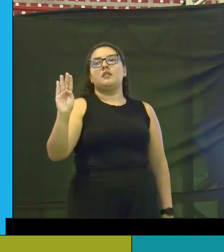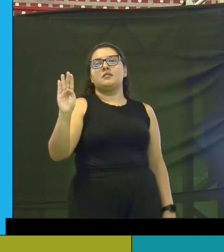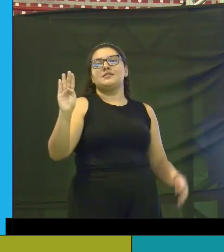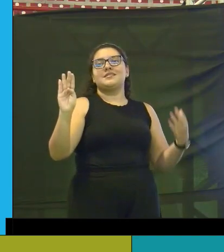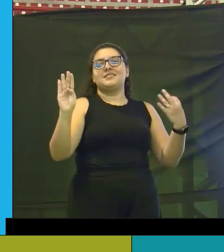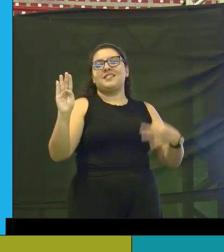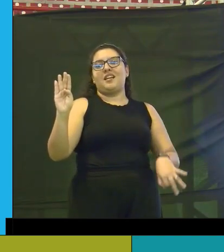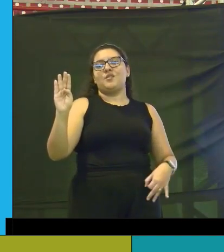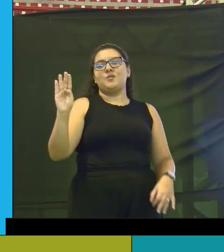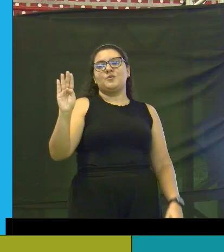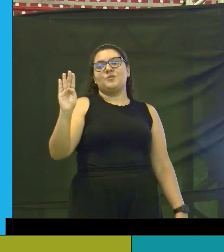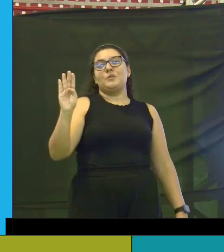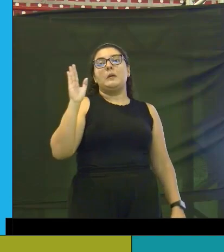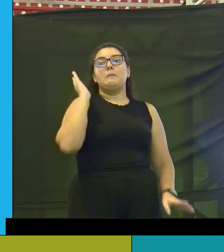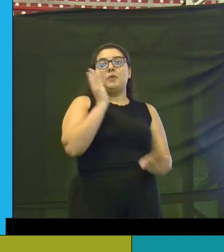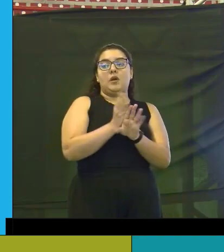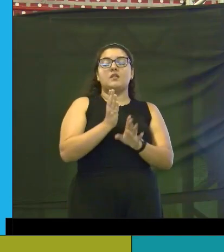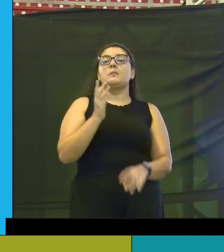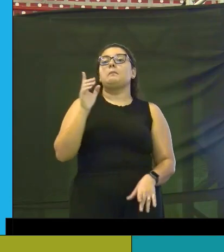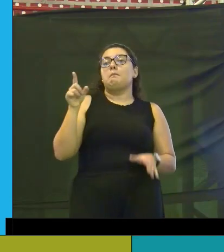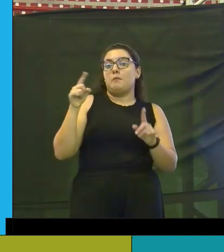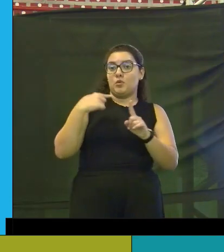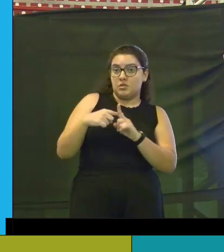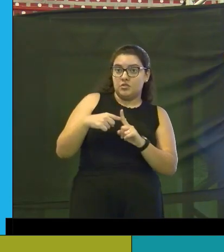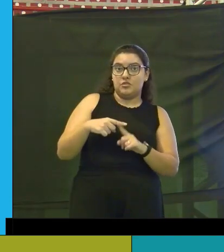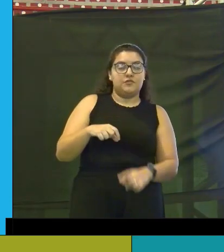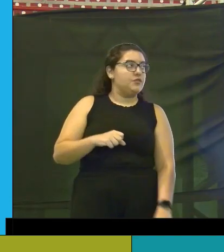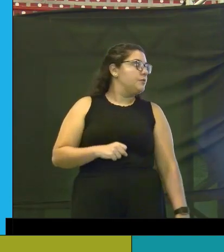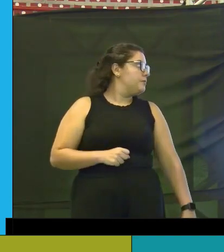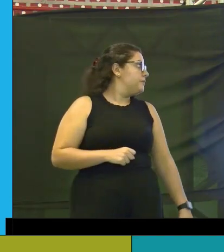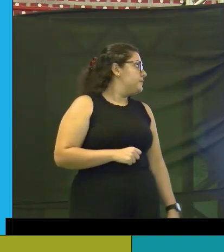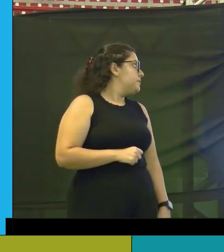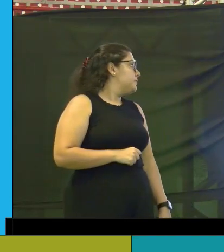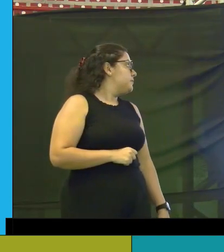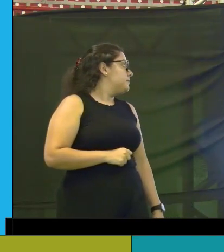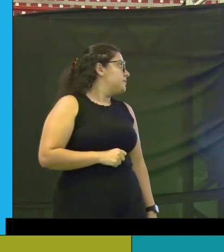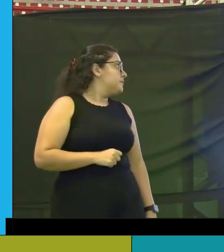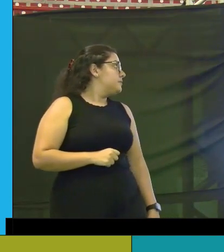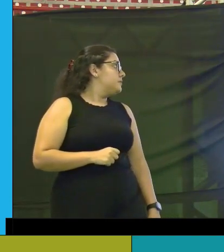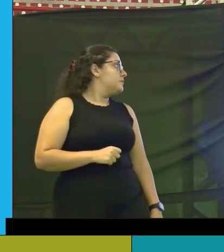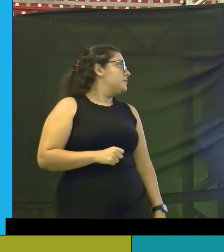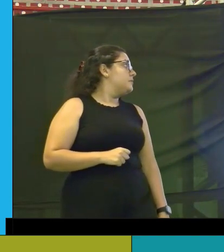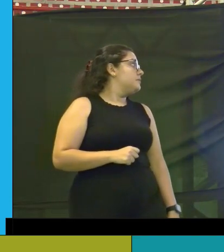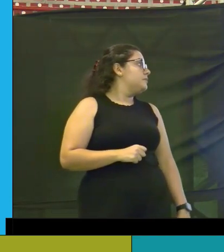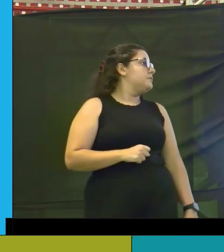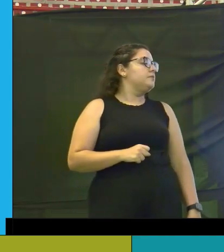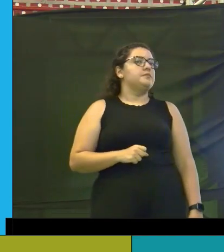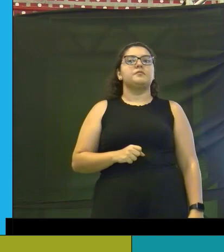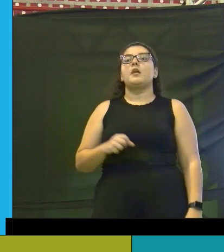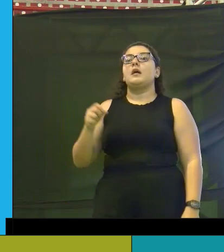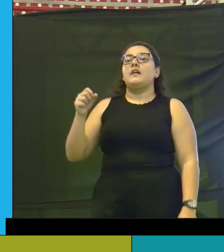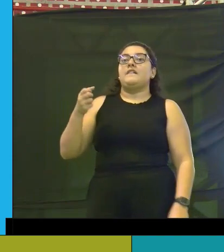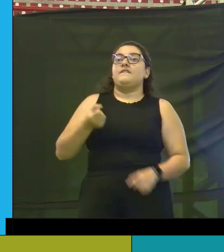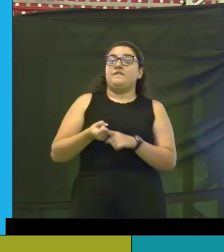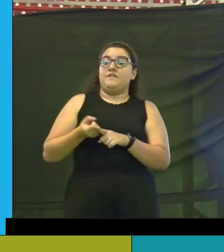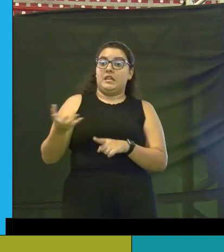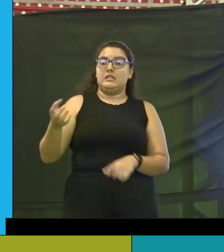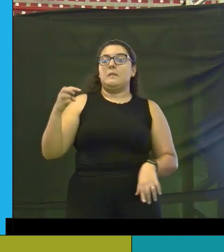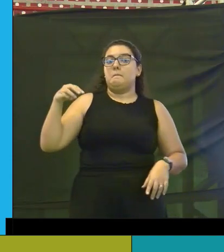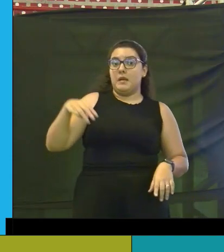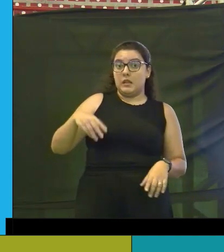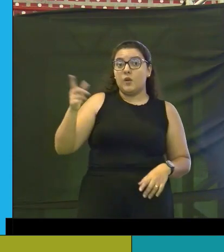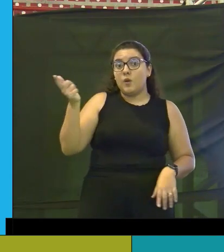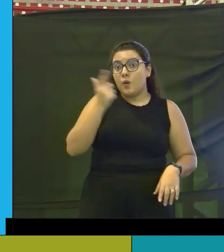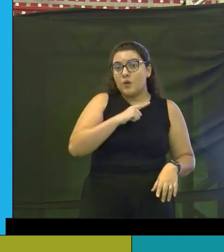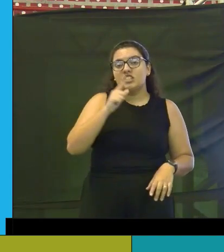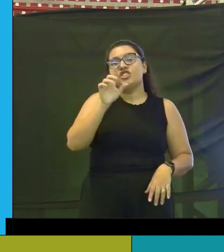B. Apenas isso. Tá claro, gente, isso aí? A gente rodou na física e na matemática para que vocês